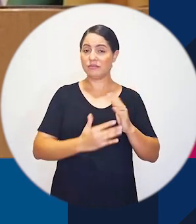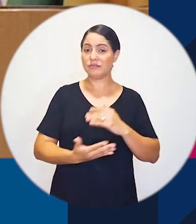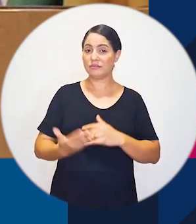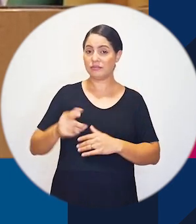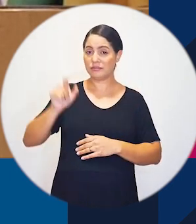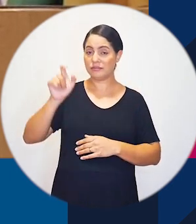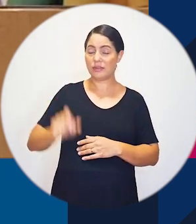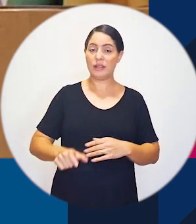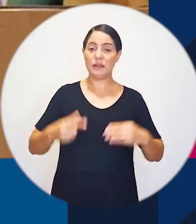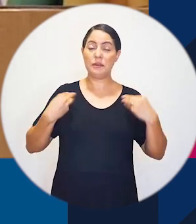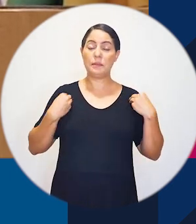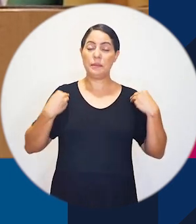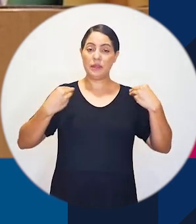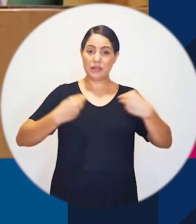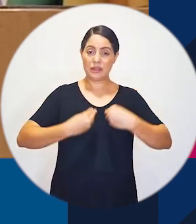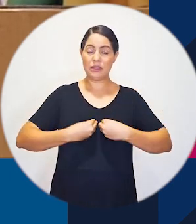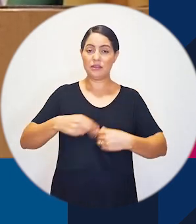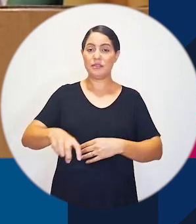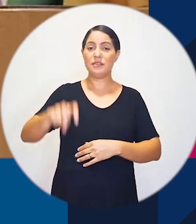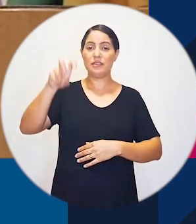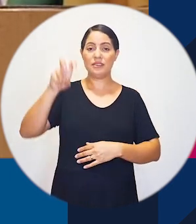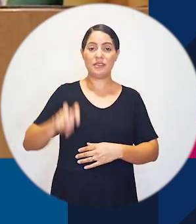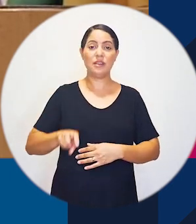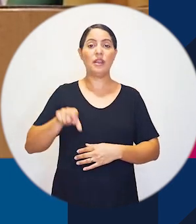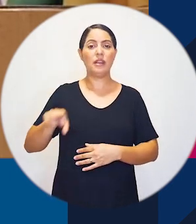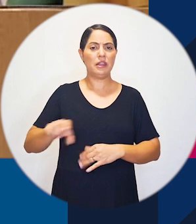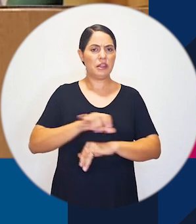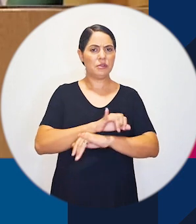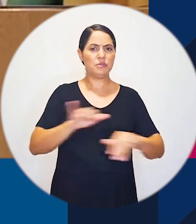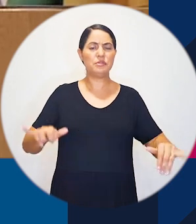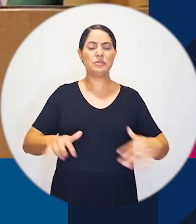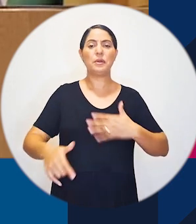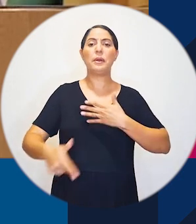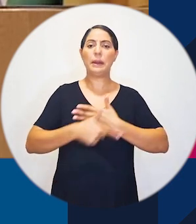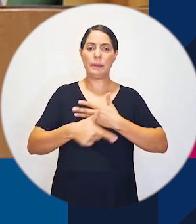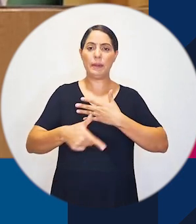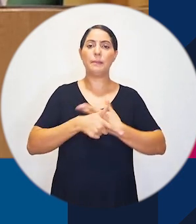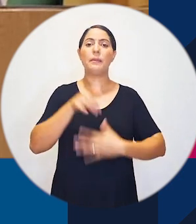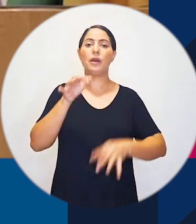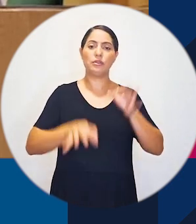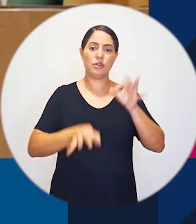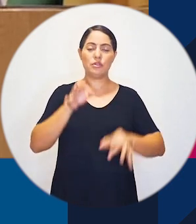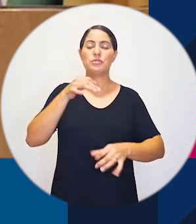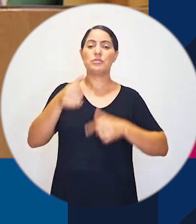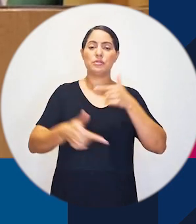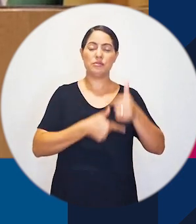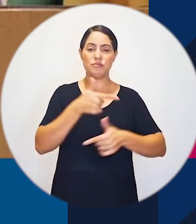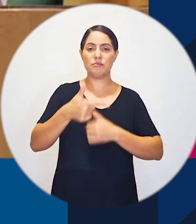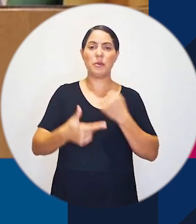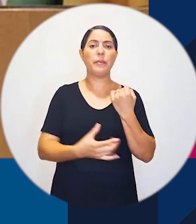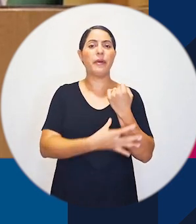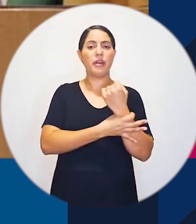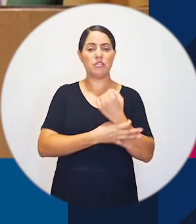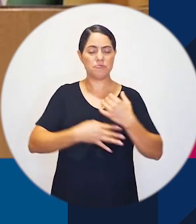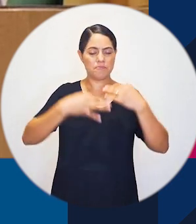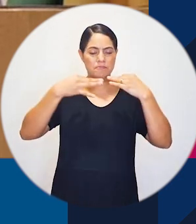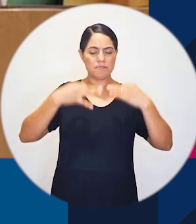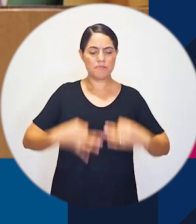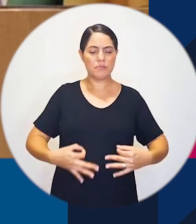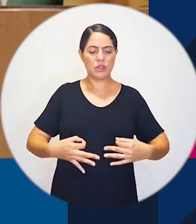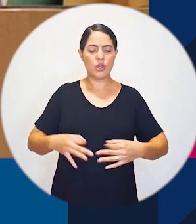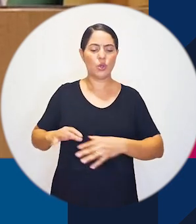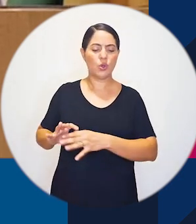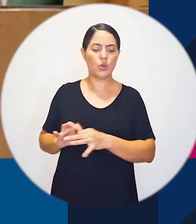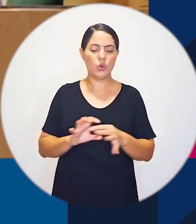ministro ora empossado afirmou que o papel da Justiça do Trabalho é garantir um patamar